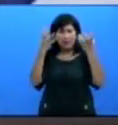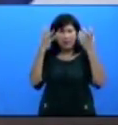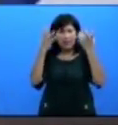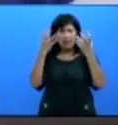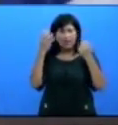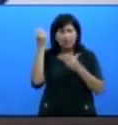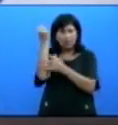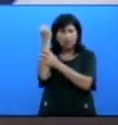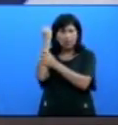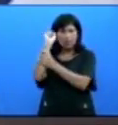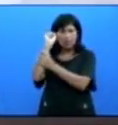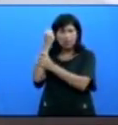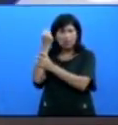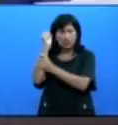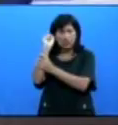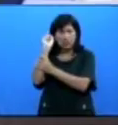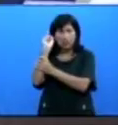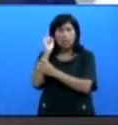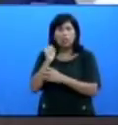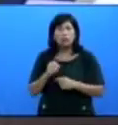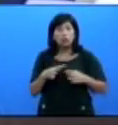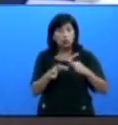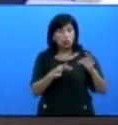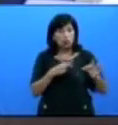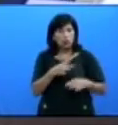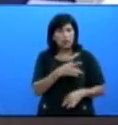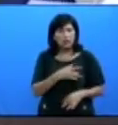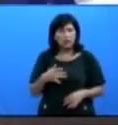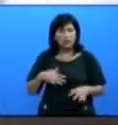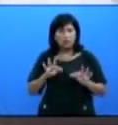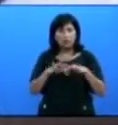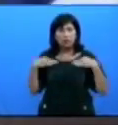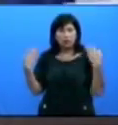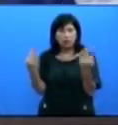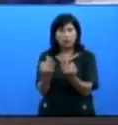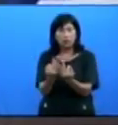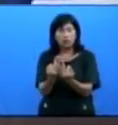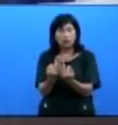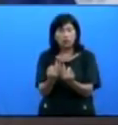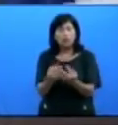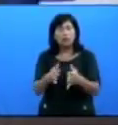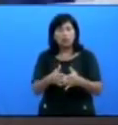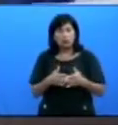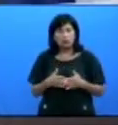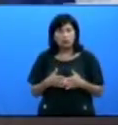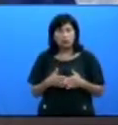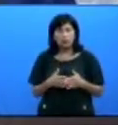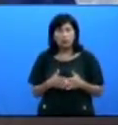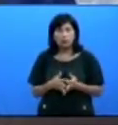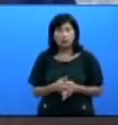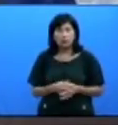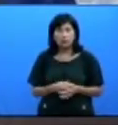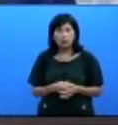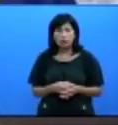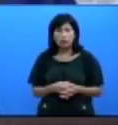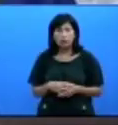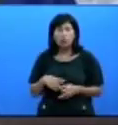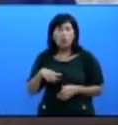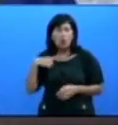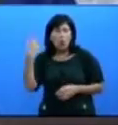no programa de saúde da família. Esse também é um velho pedido nosso. E alguns outros na